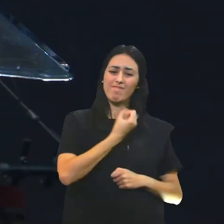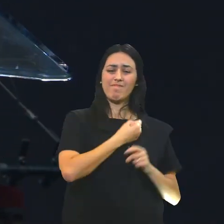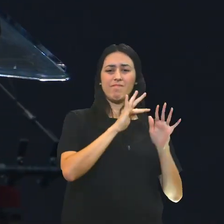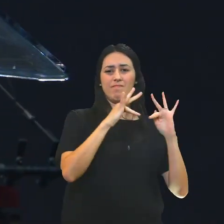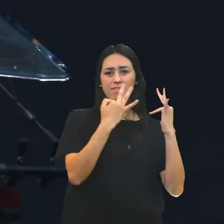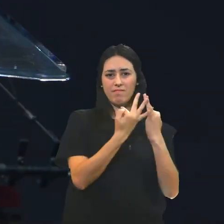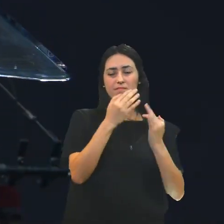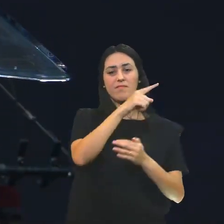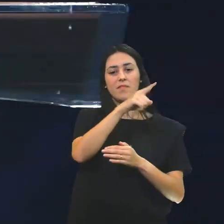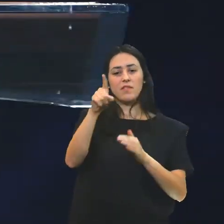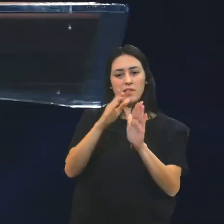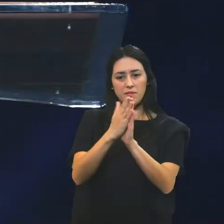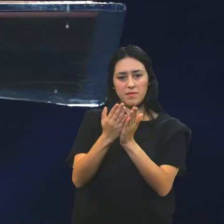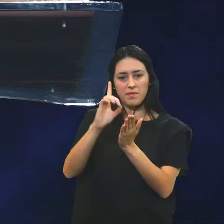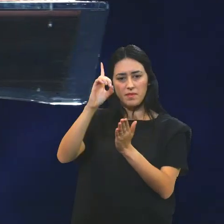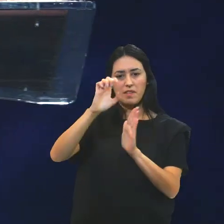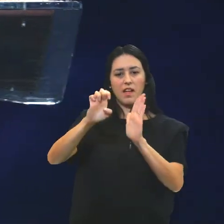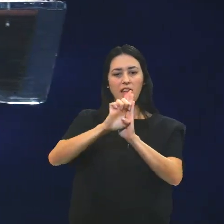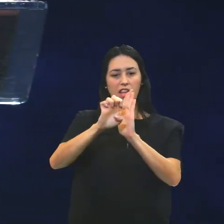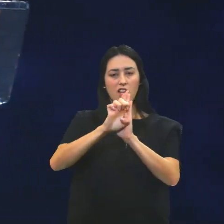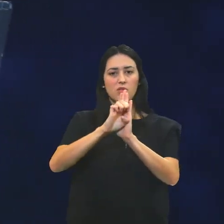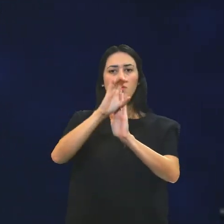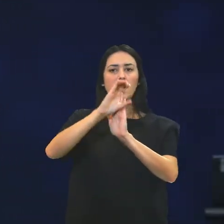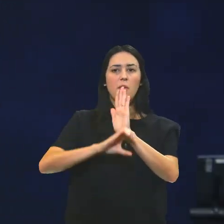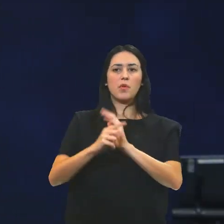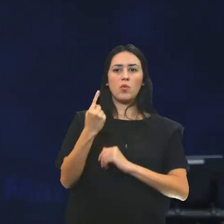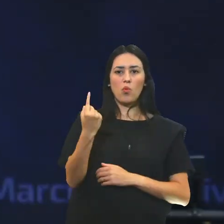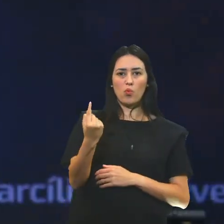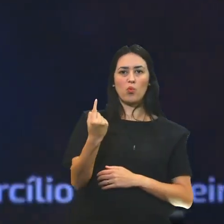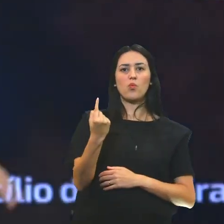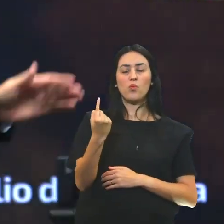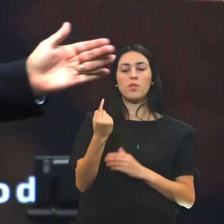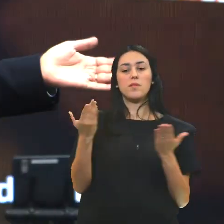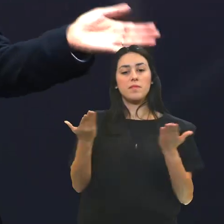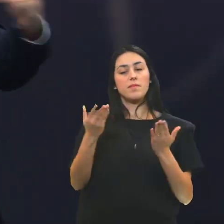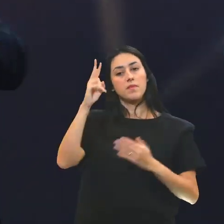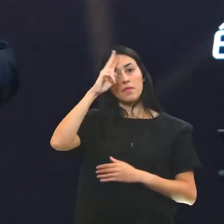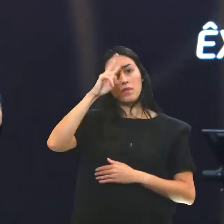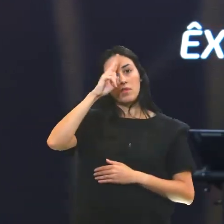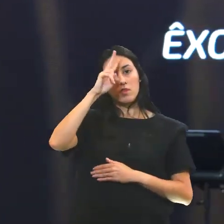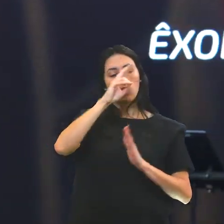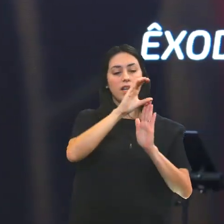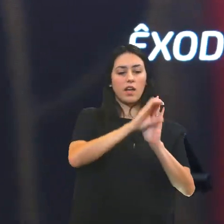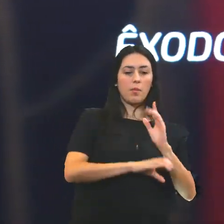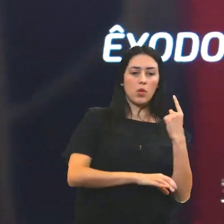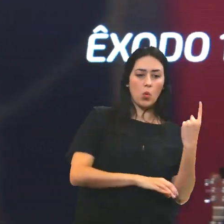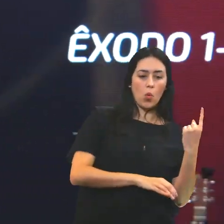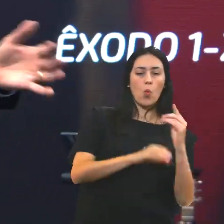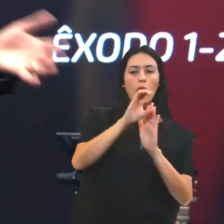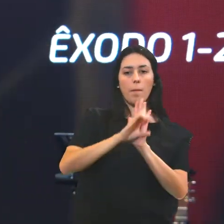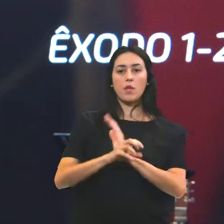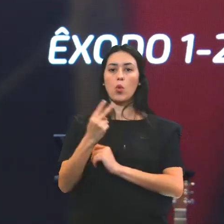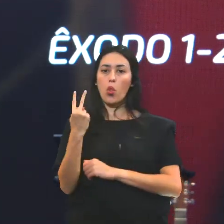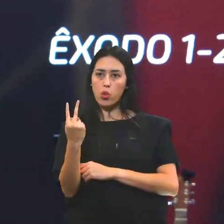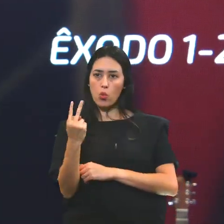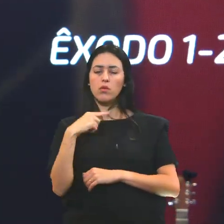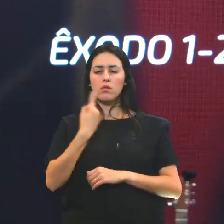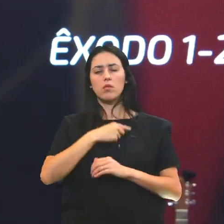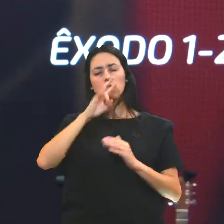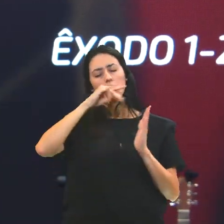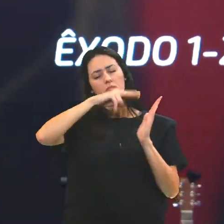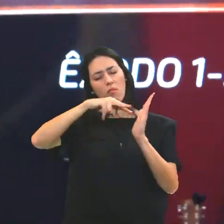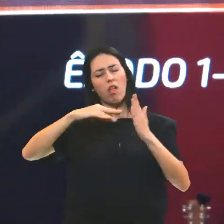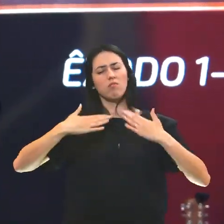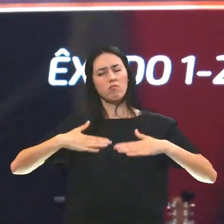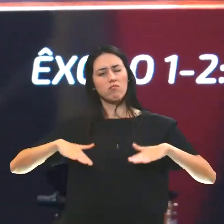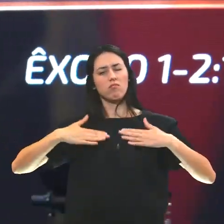sua Bíblia lá em Êxodo capítulo 1. Nós vamos nessa história ler o capítulo 1 e 2. Nós vamos lendo devagar. Eu